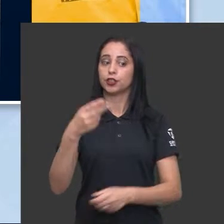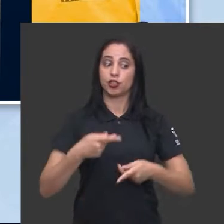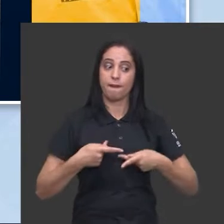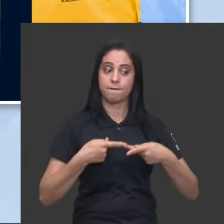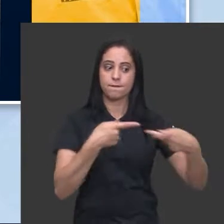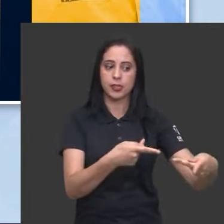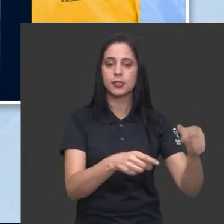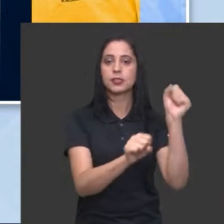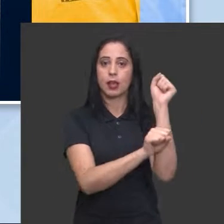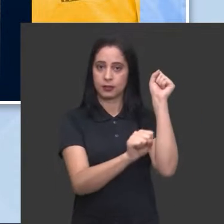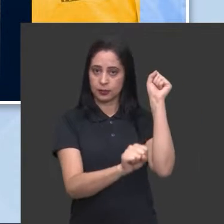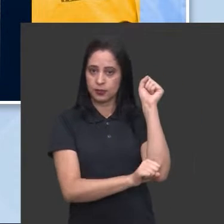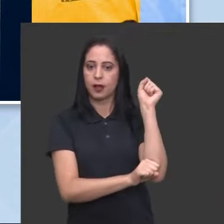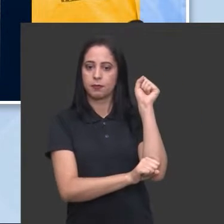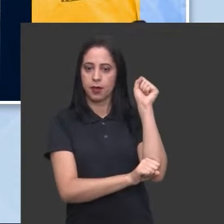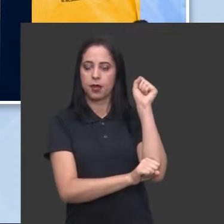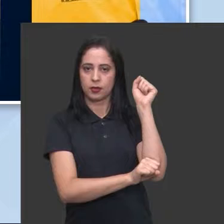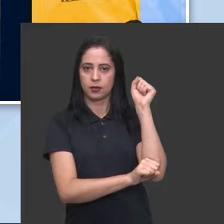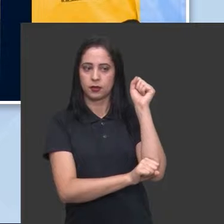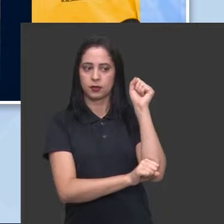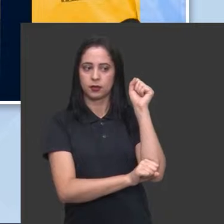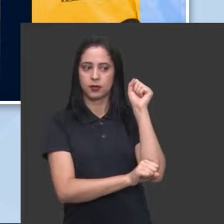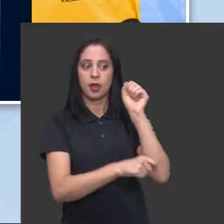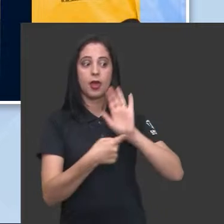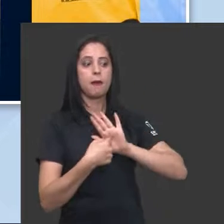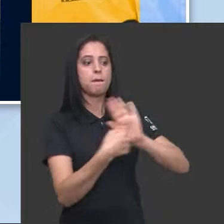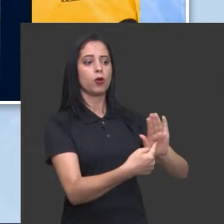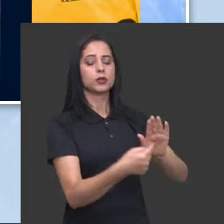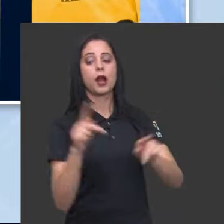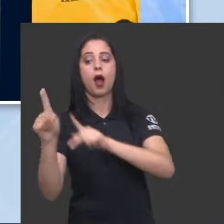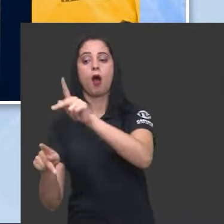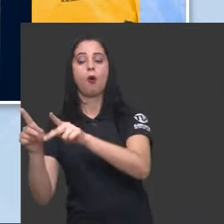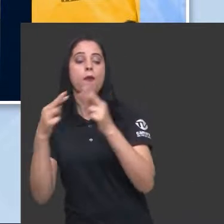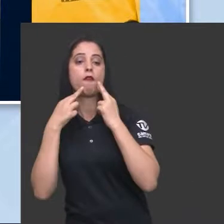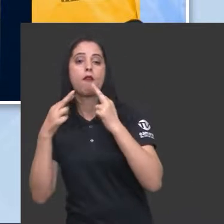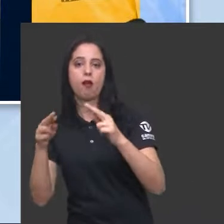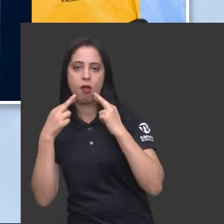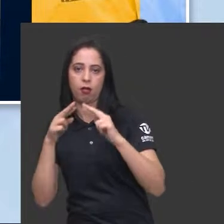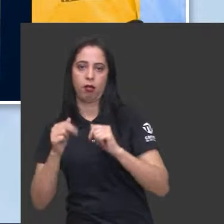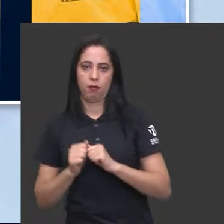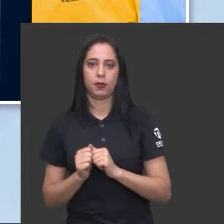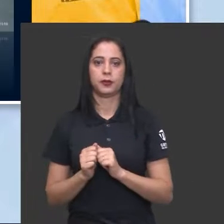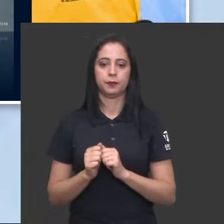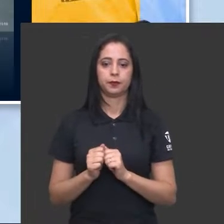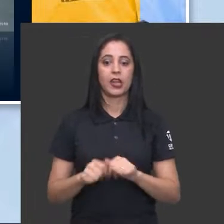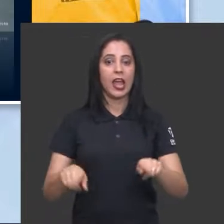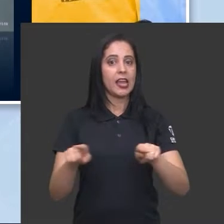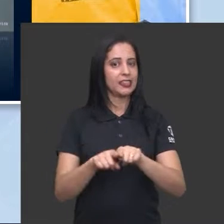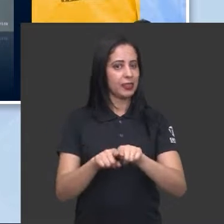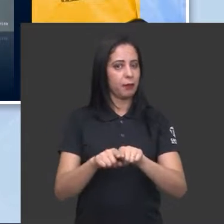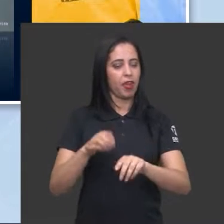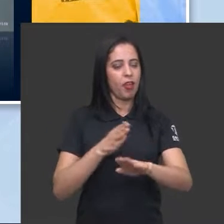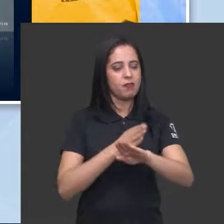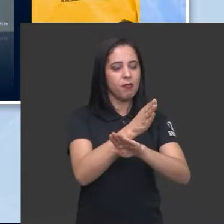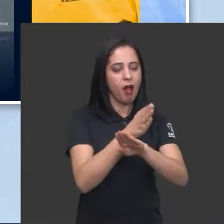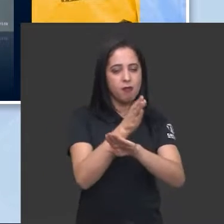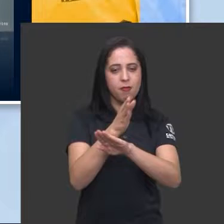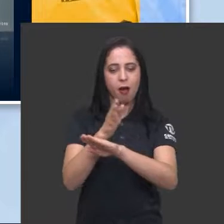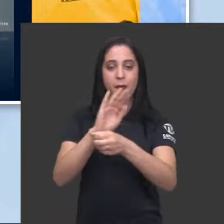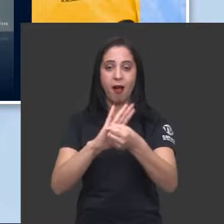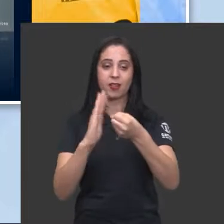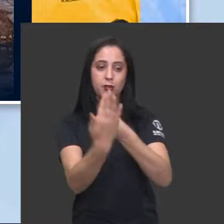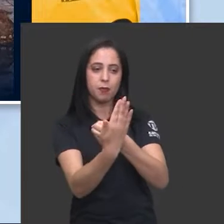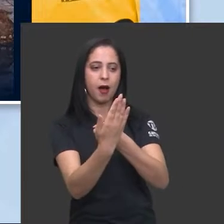cidade e comentou uma visita que fez à Sabesp para apresentar demandas da população. Ele também destacou a atuação